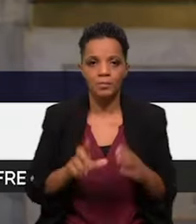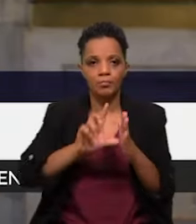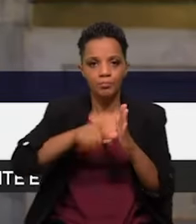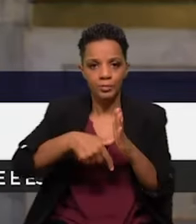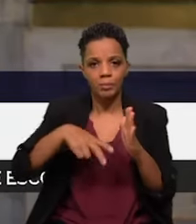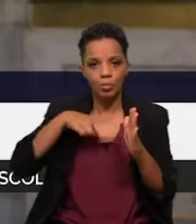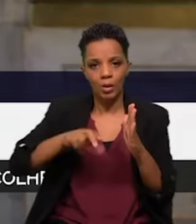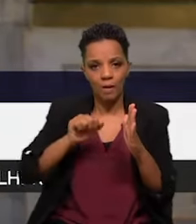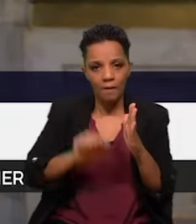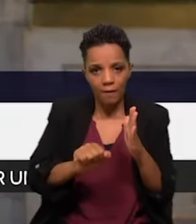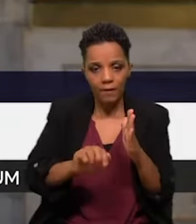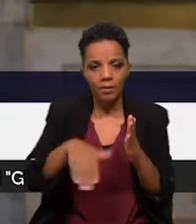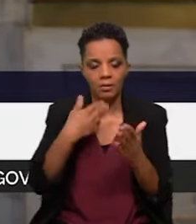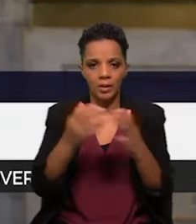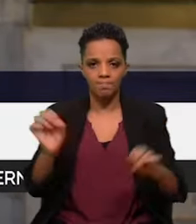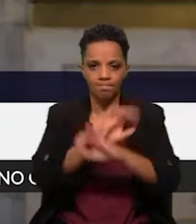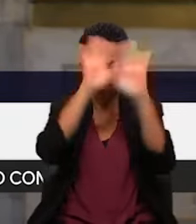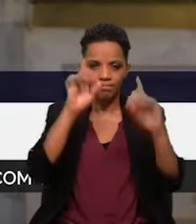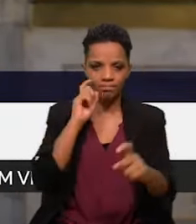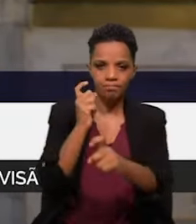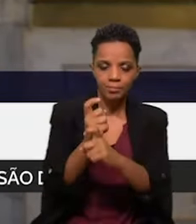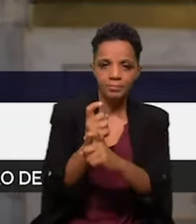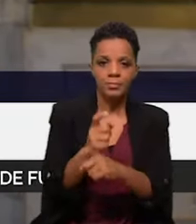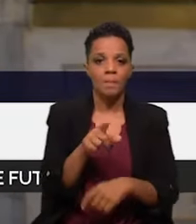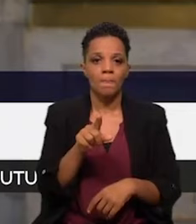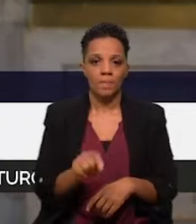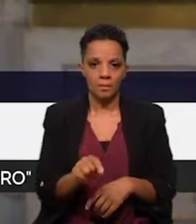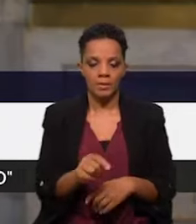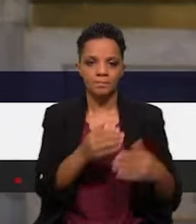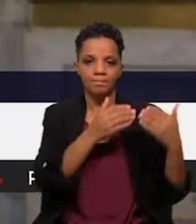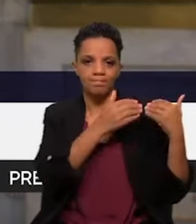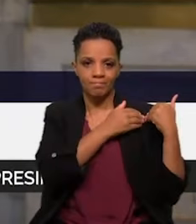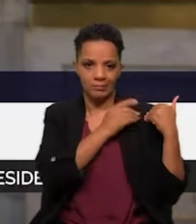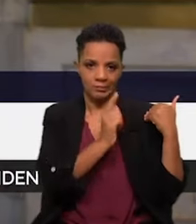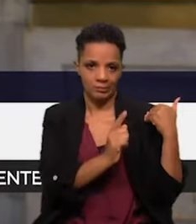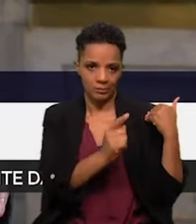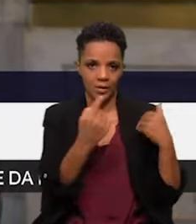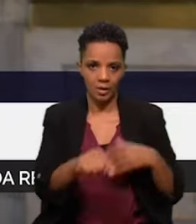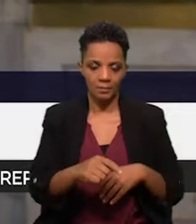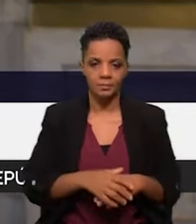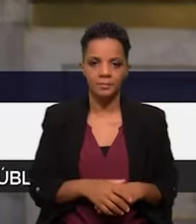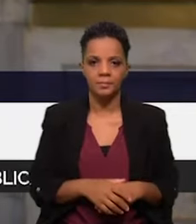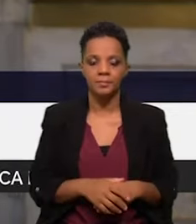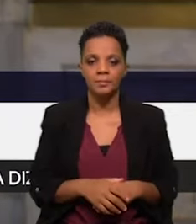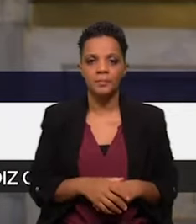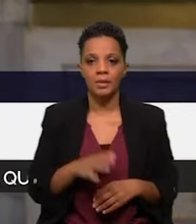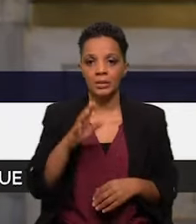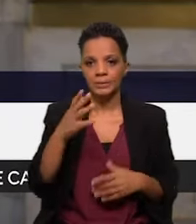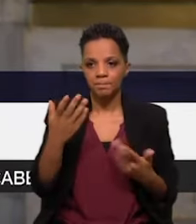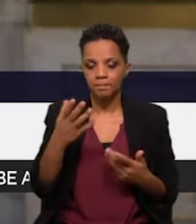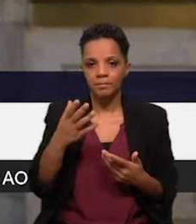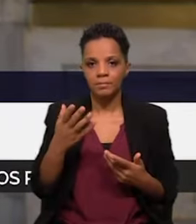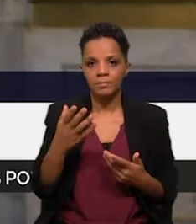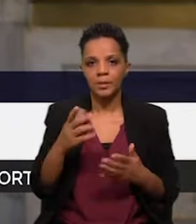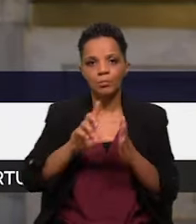nosso país sejam transparentes, sejam rigorosos e sejam responsabilizados. Quando nós vemos que aquilo que está em causa são projetos